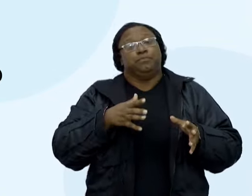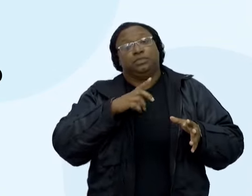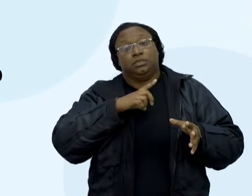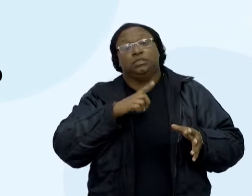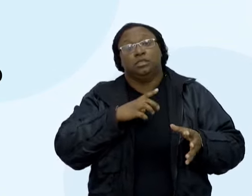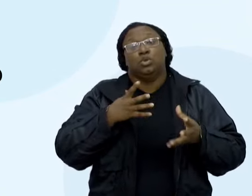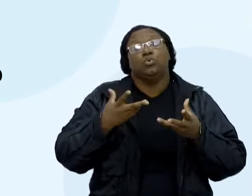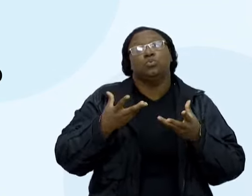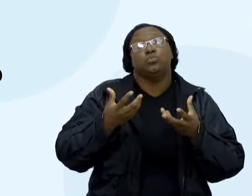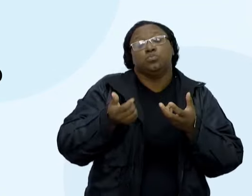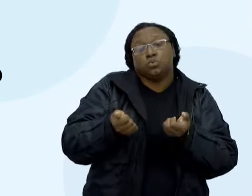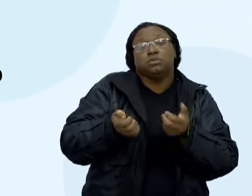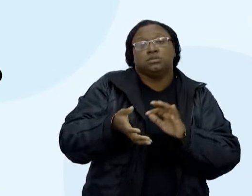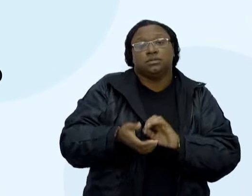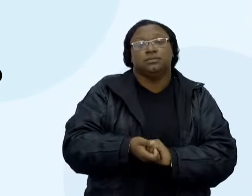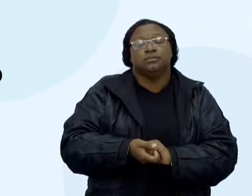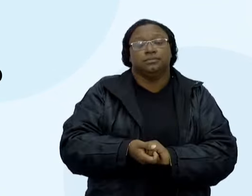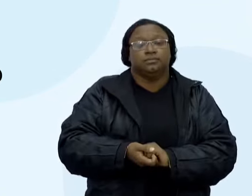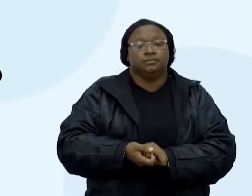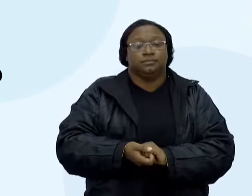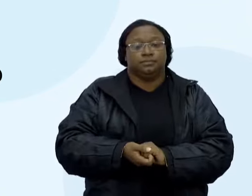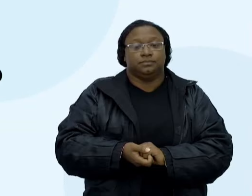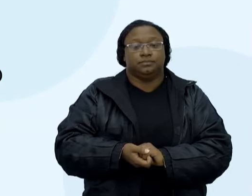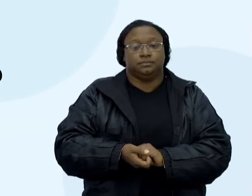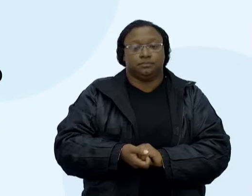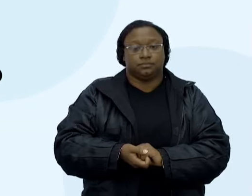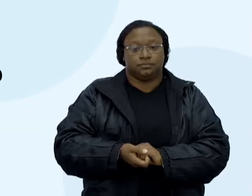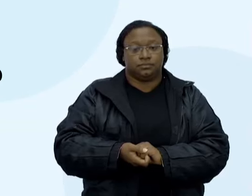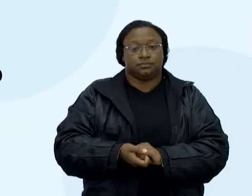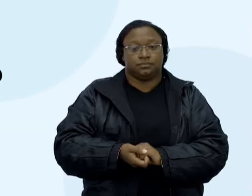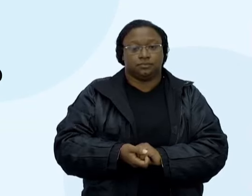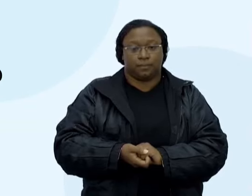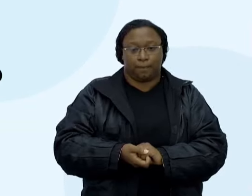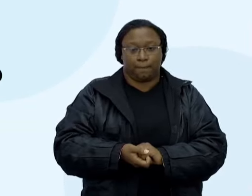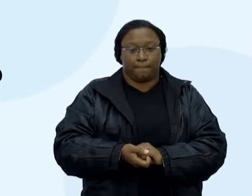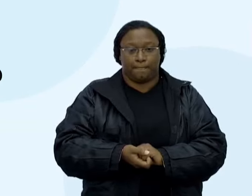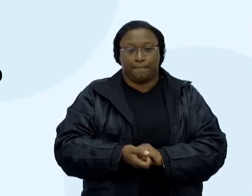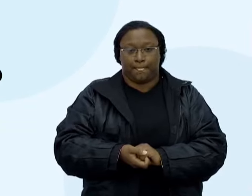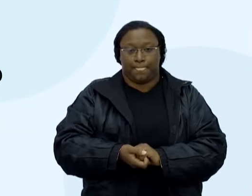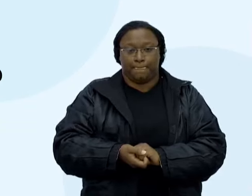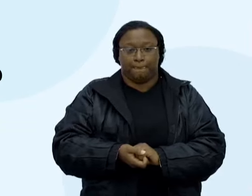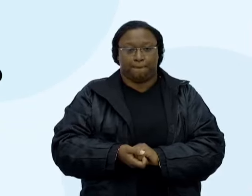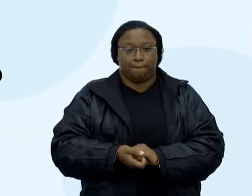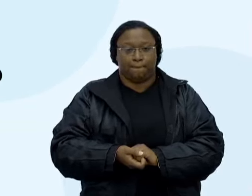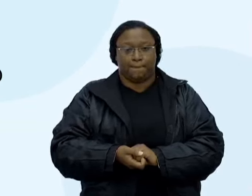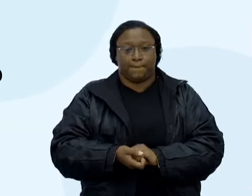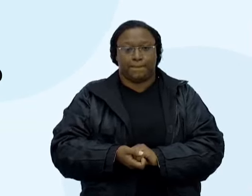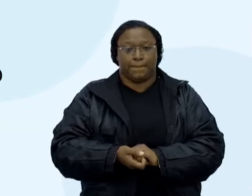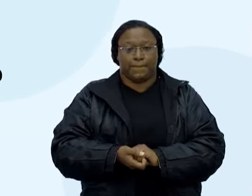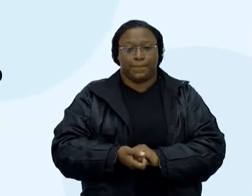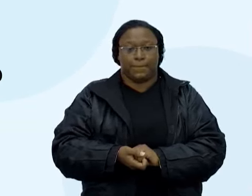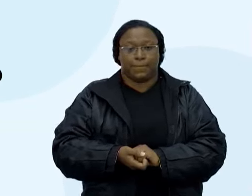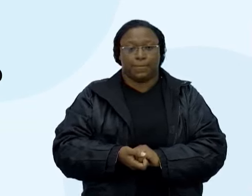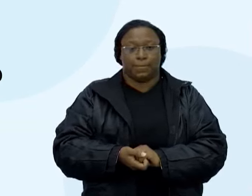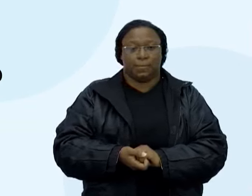Nós vamos fazer uma consideração aqui, ó. A gente vai considerar, então,